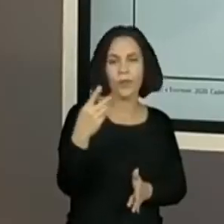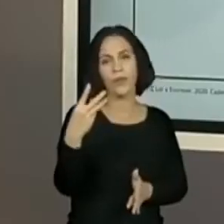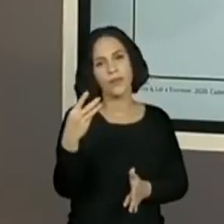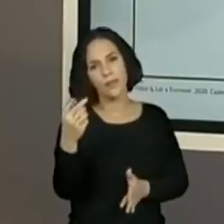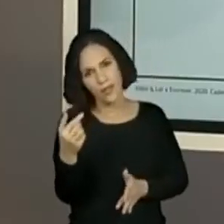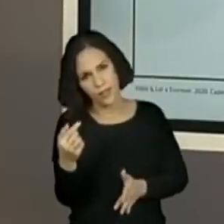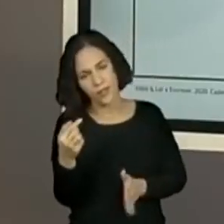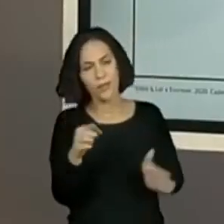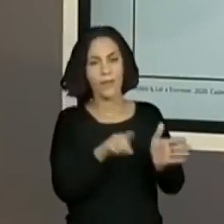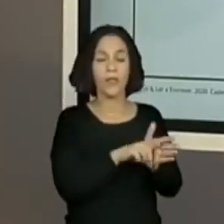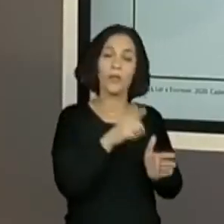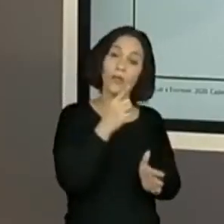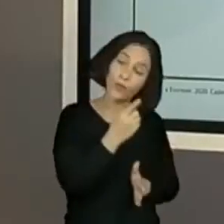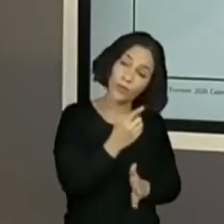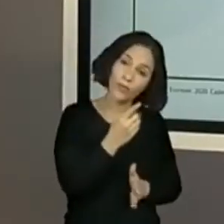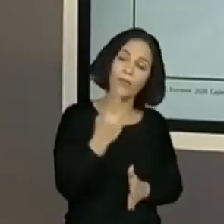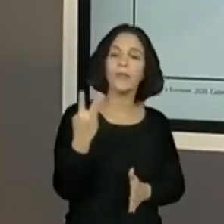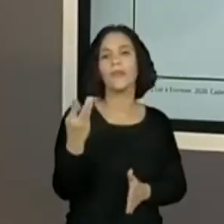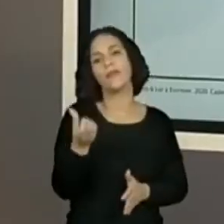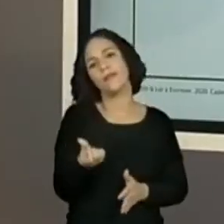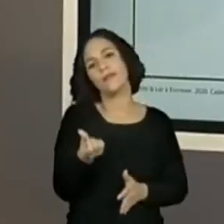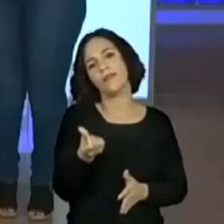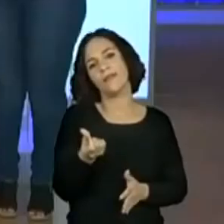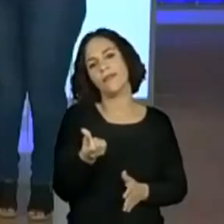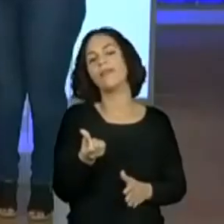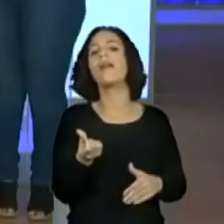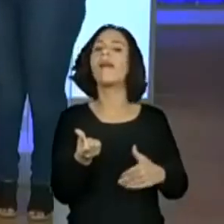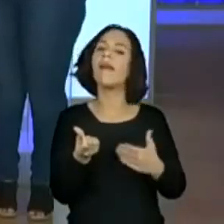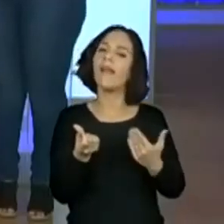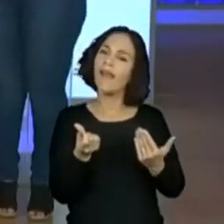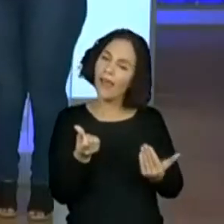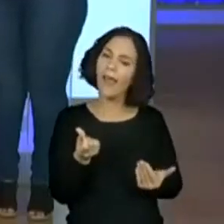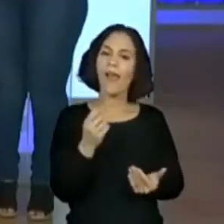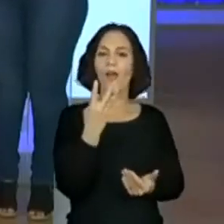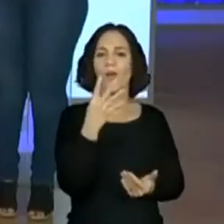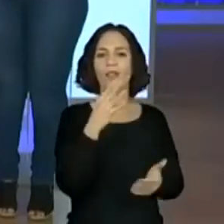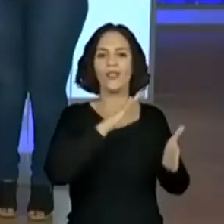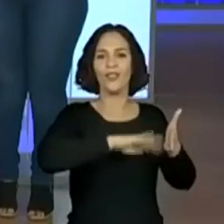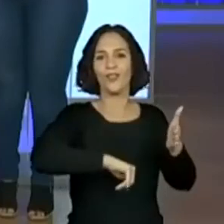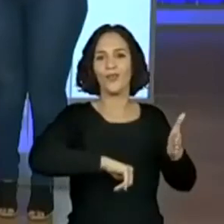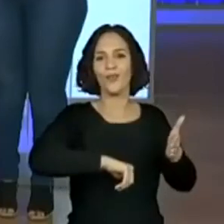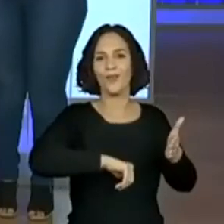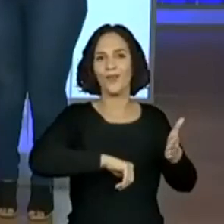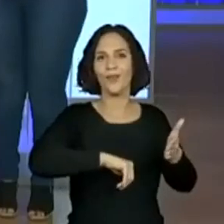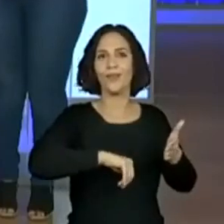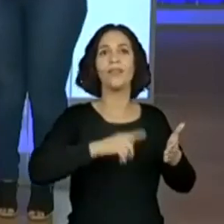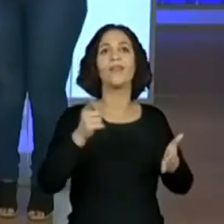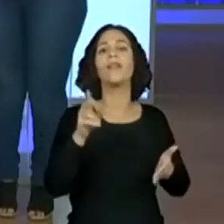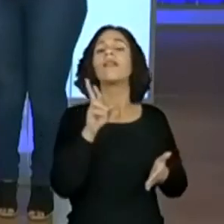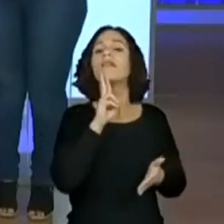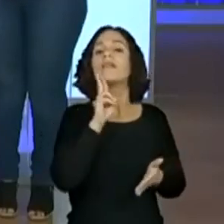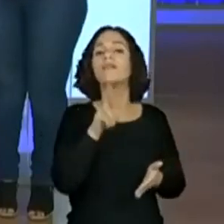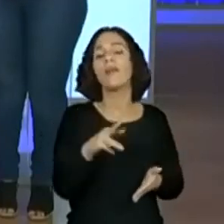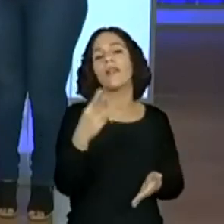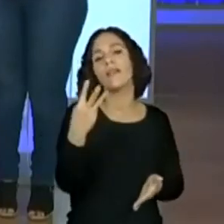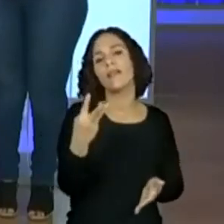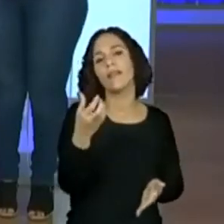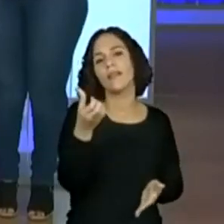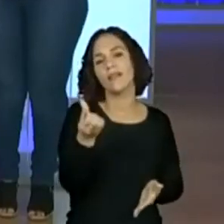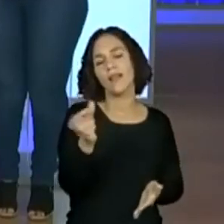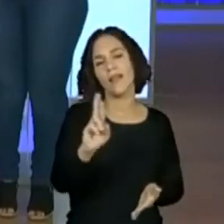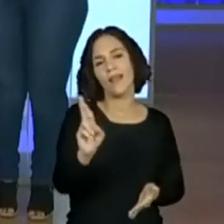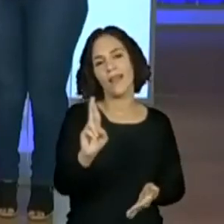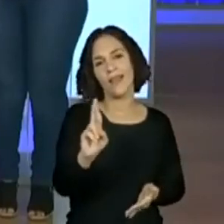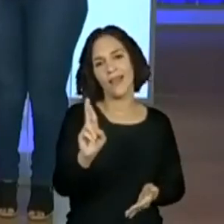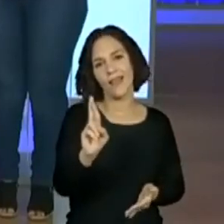37. Menos 1, 36. E aí eu consegui tirar os 4 reais daqui, que dá 36